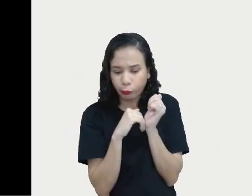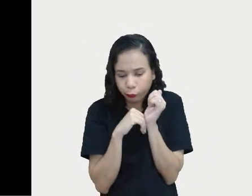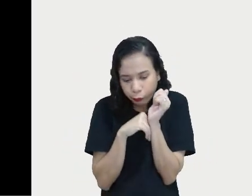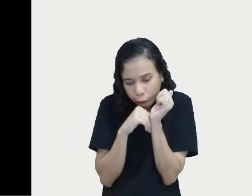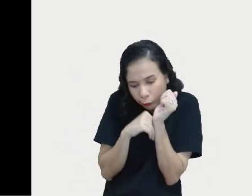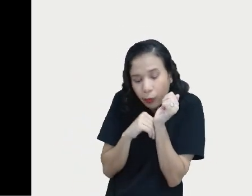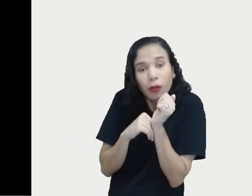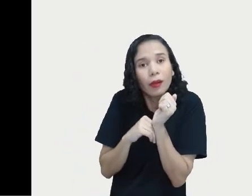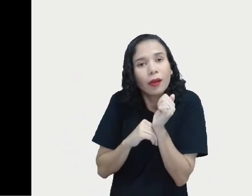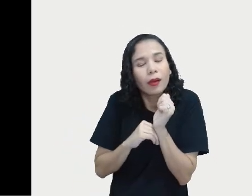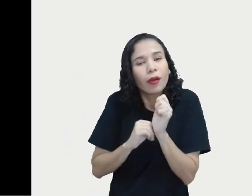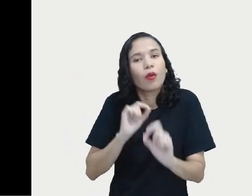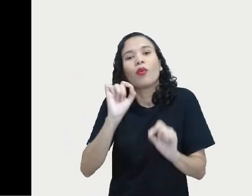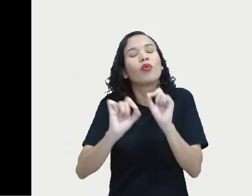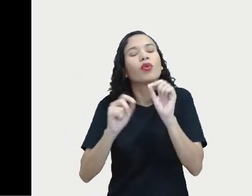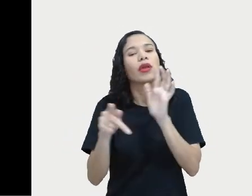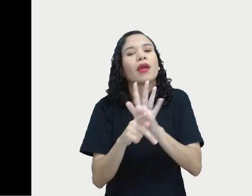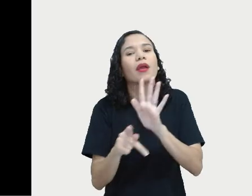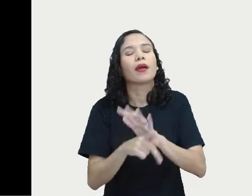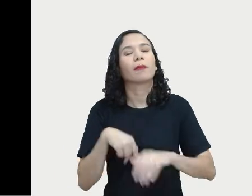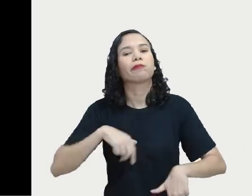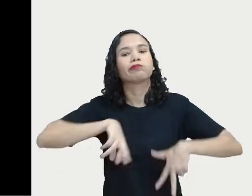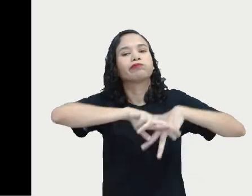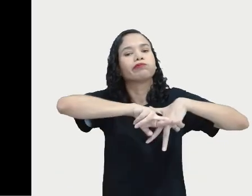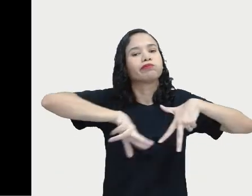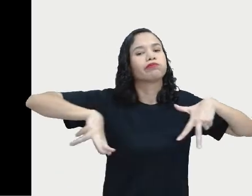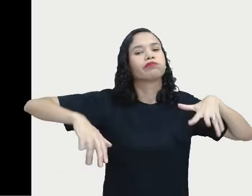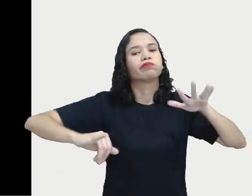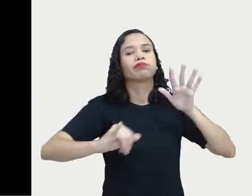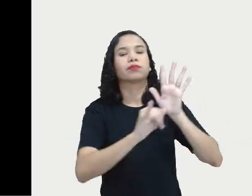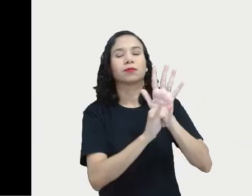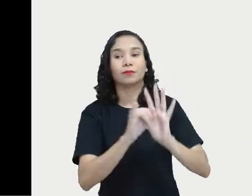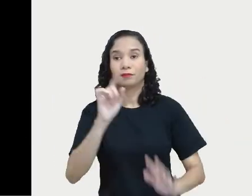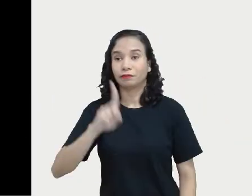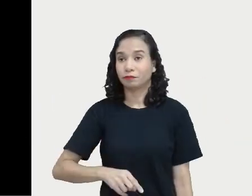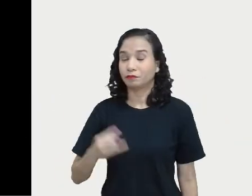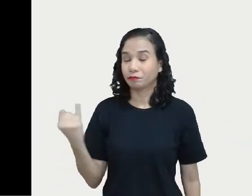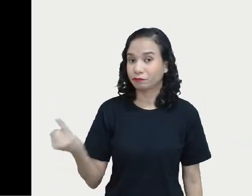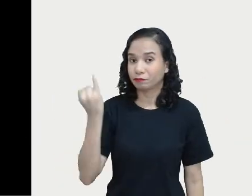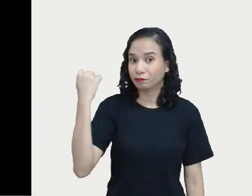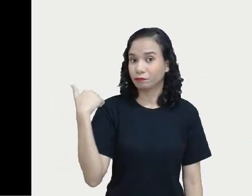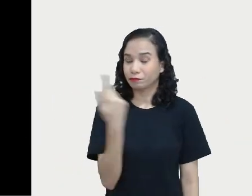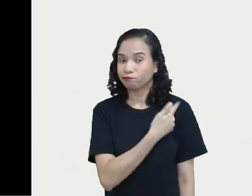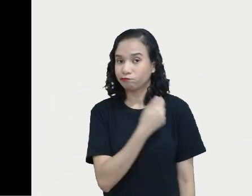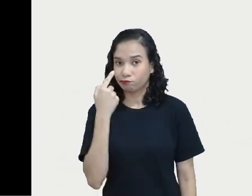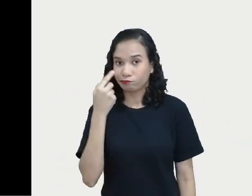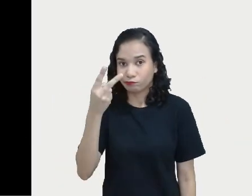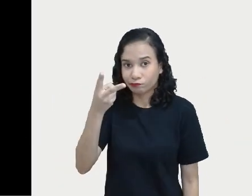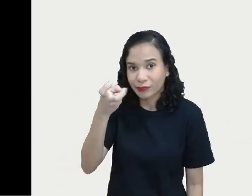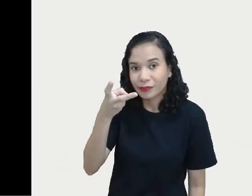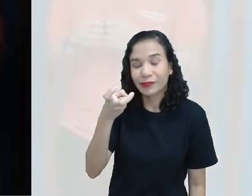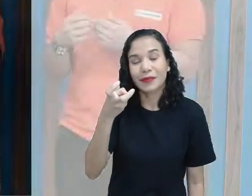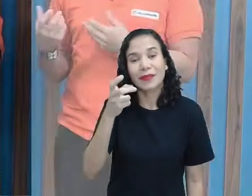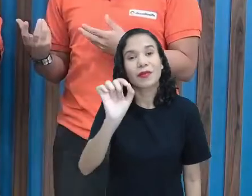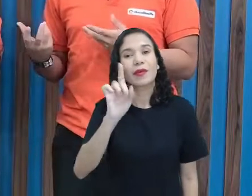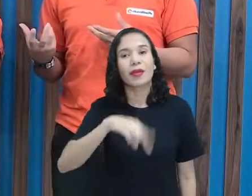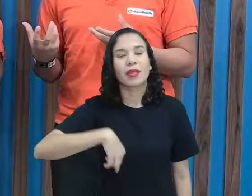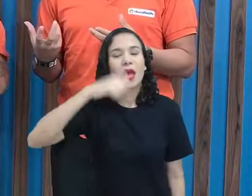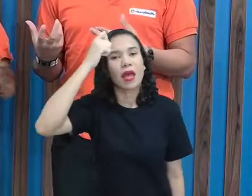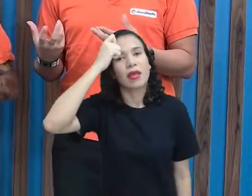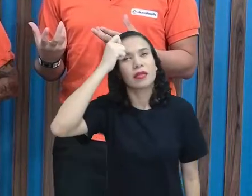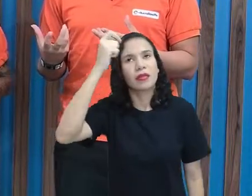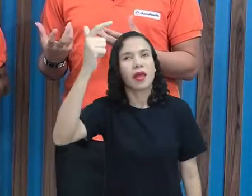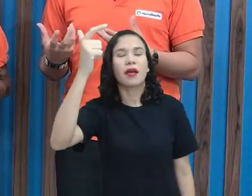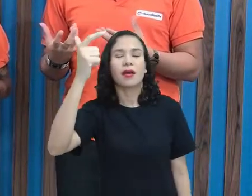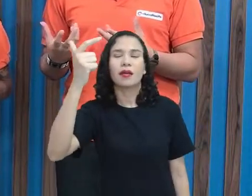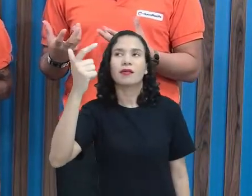aí, Armando, identidade de gênero? Então, é importante perceber que não tem-se a ideia, né, dentro disso